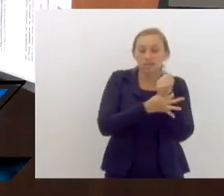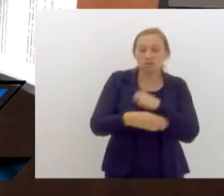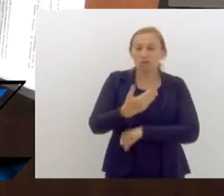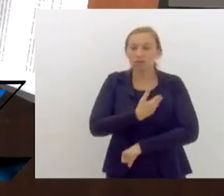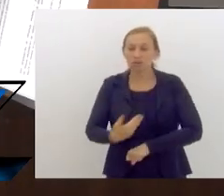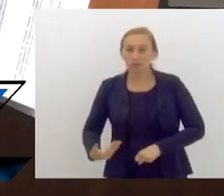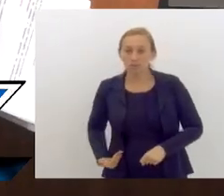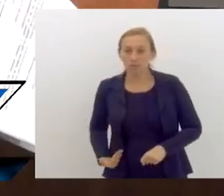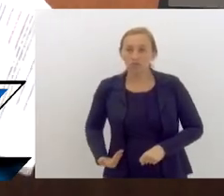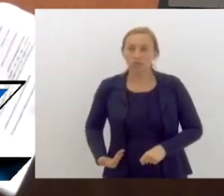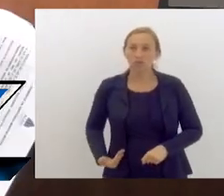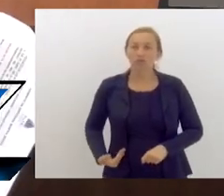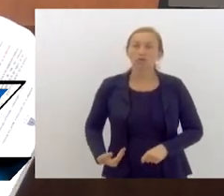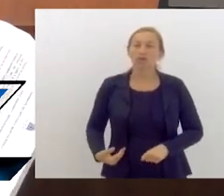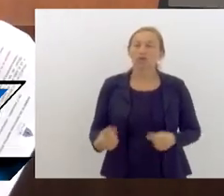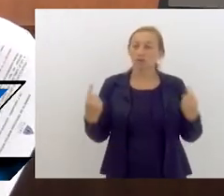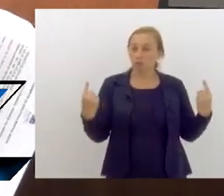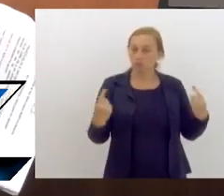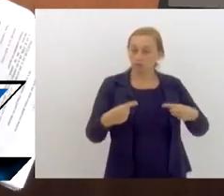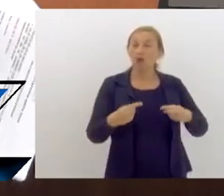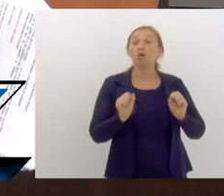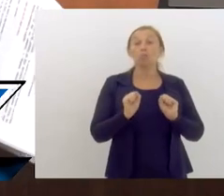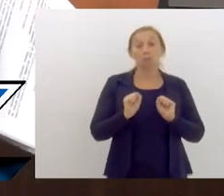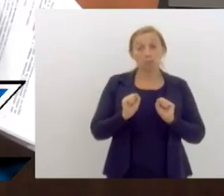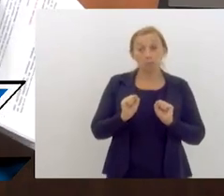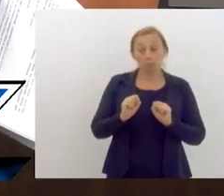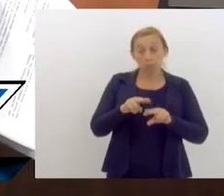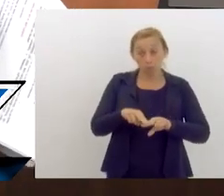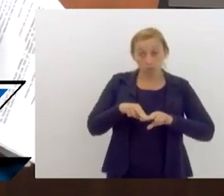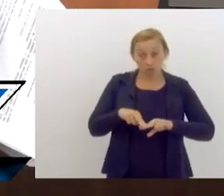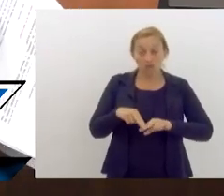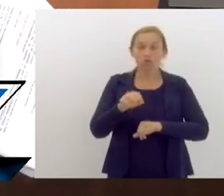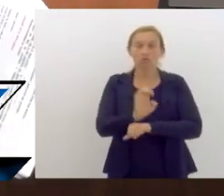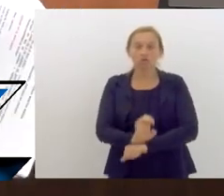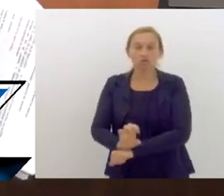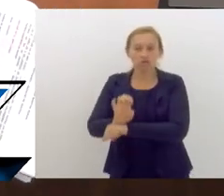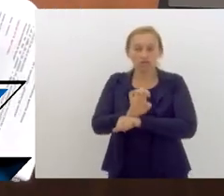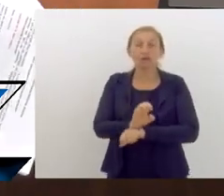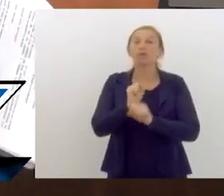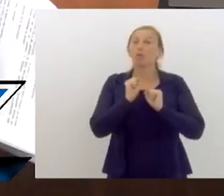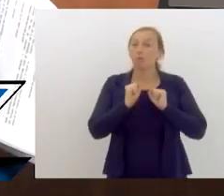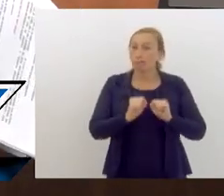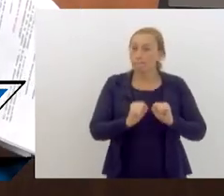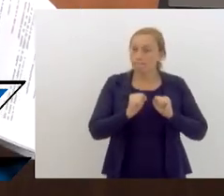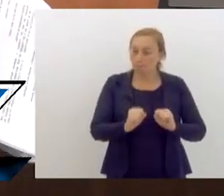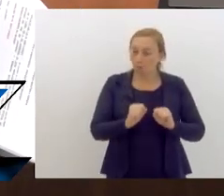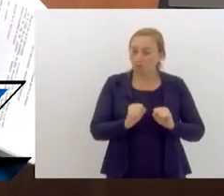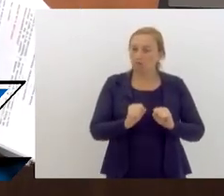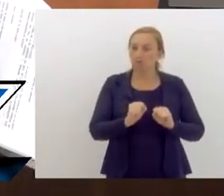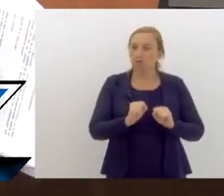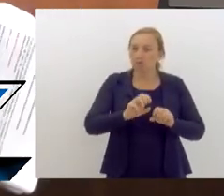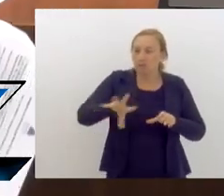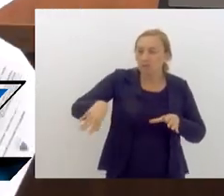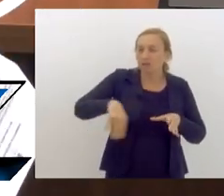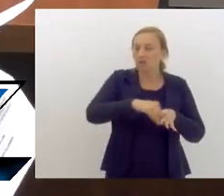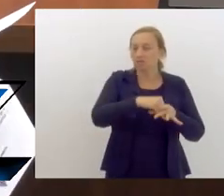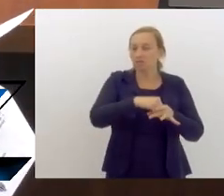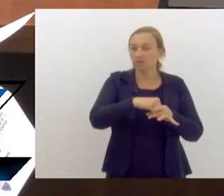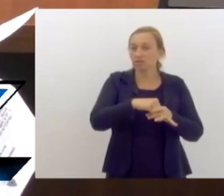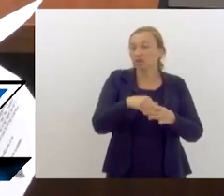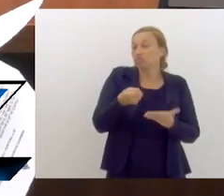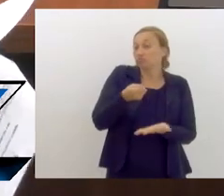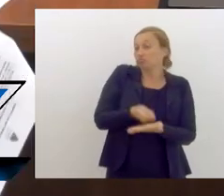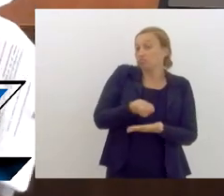ela é concorrente e portanto os estados podem complementar as